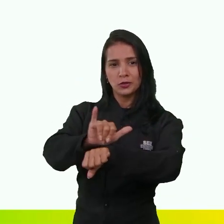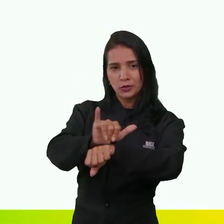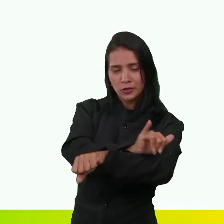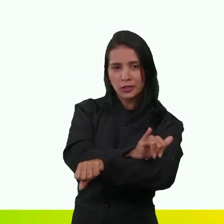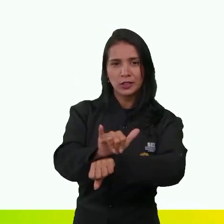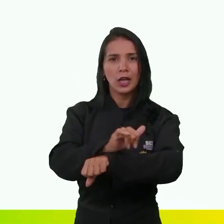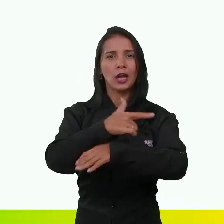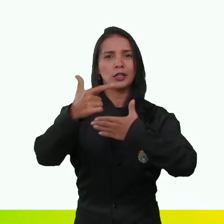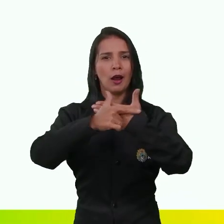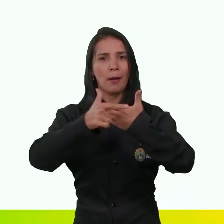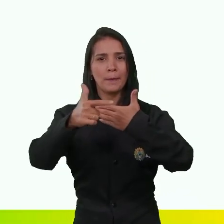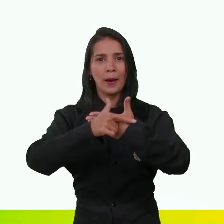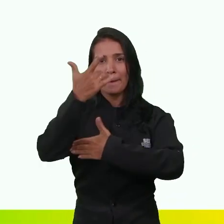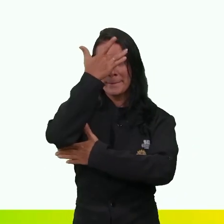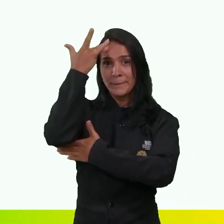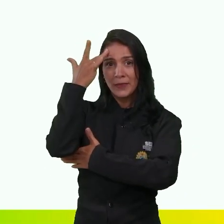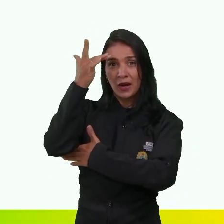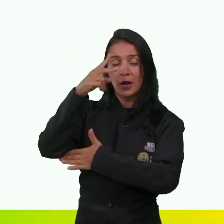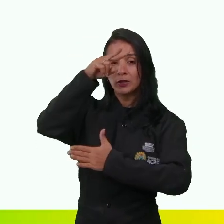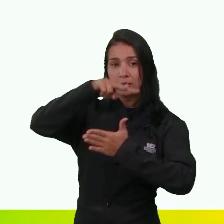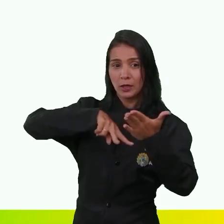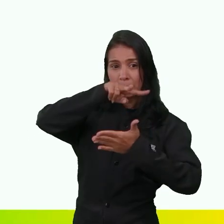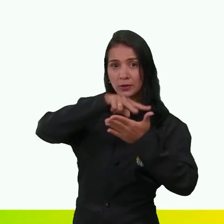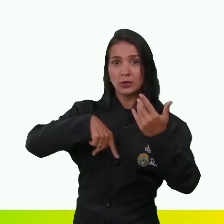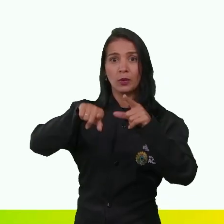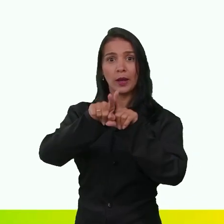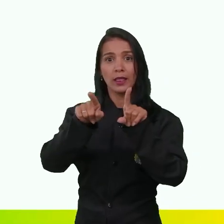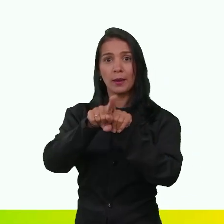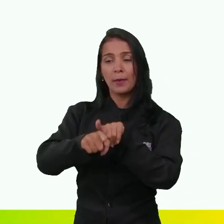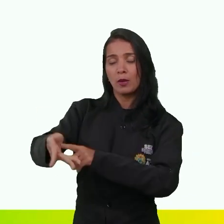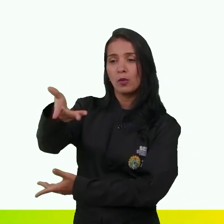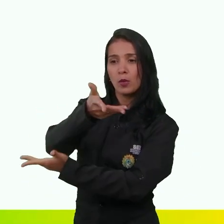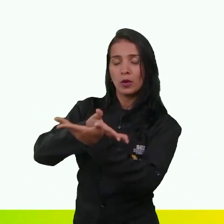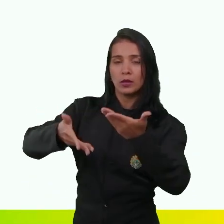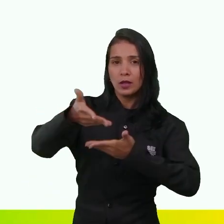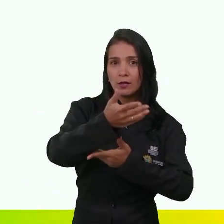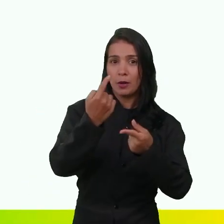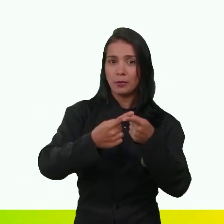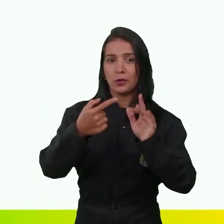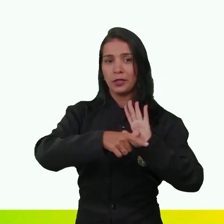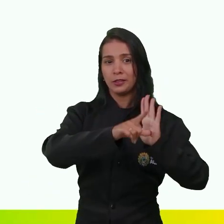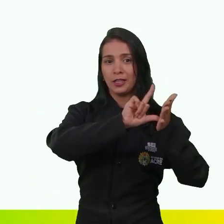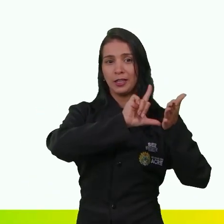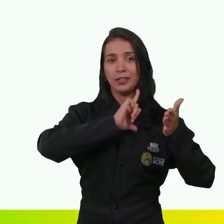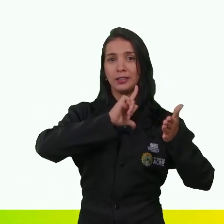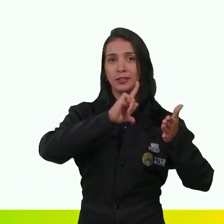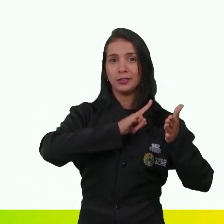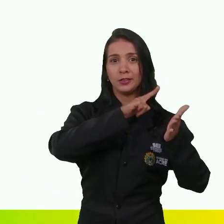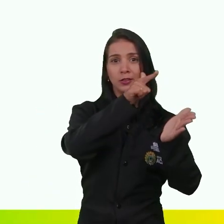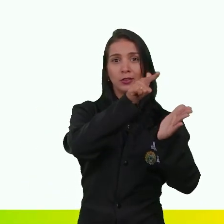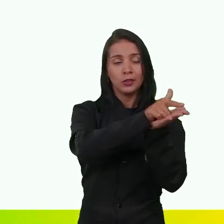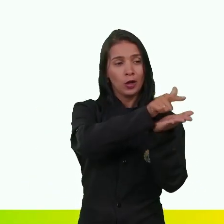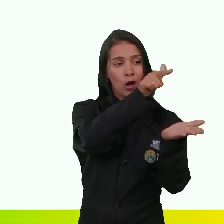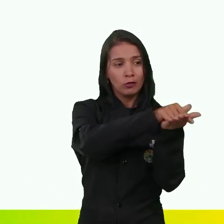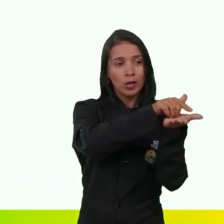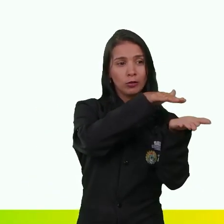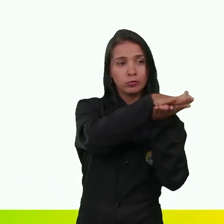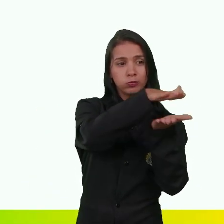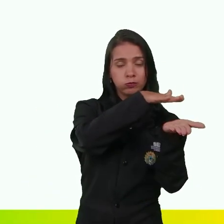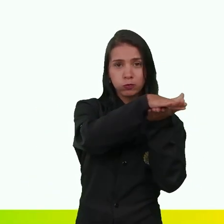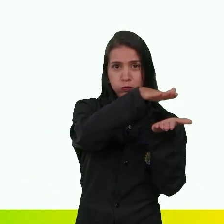do leitor e tempo de circulação. Então, antes nós tínhamos o jornal impresso, que era uma linguagem mais